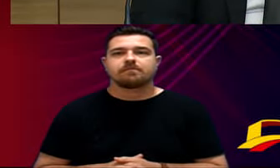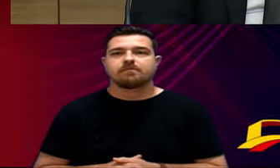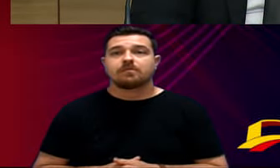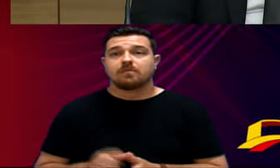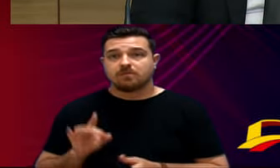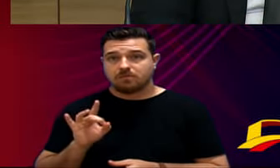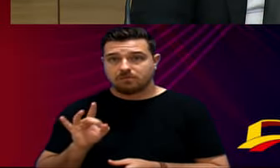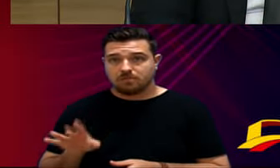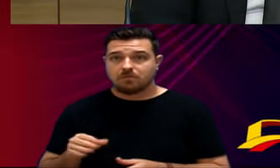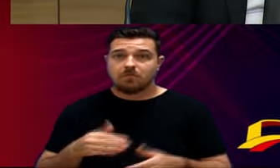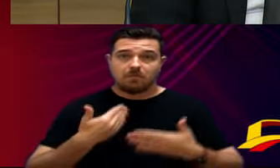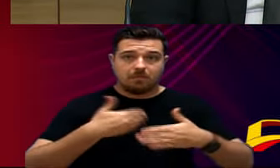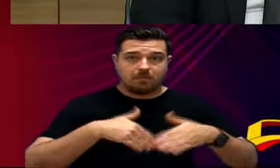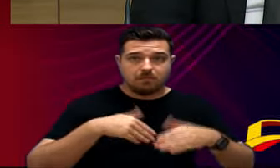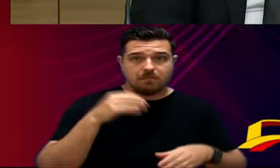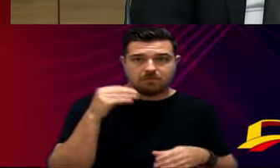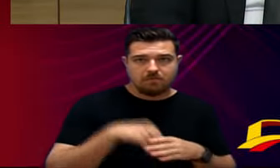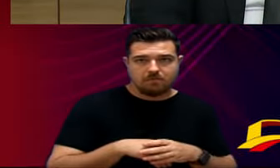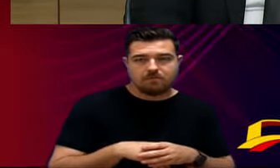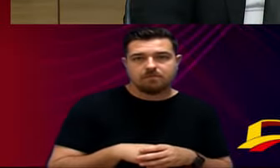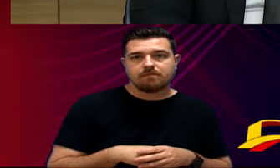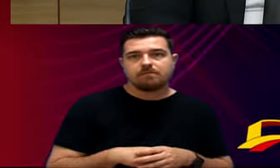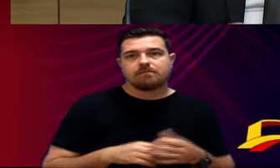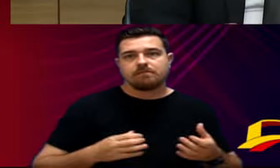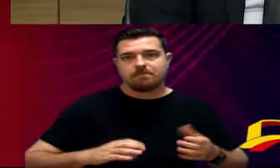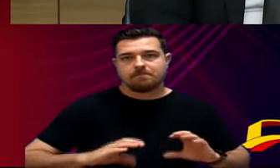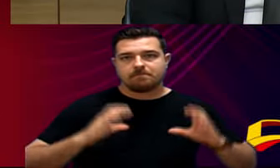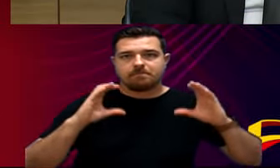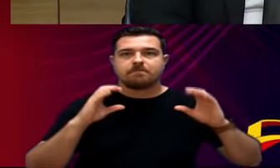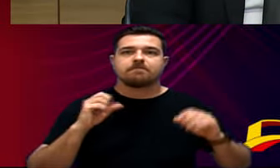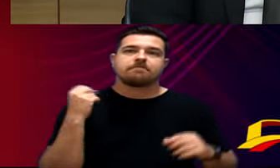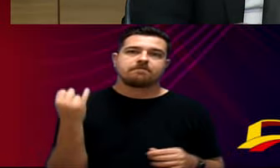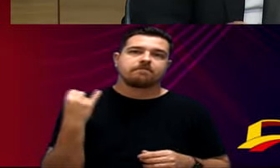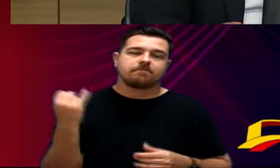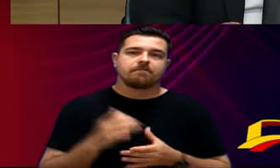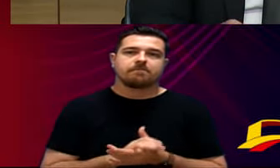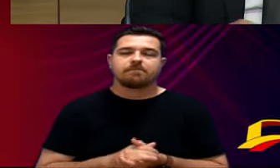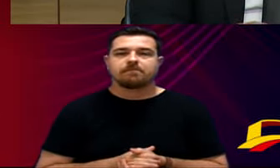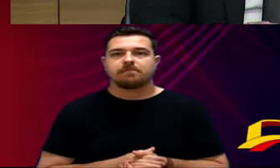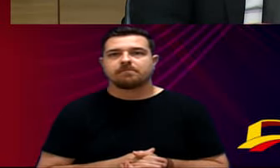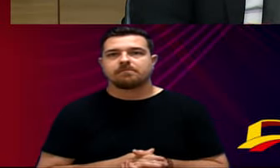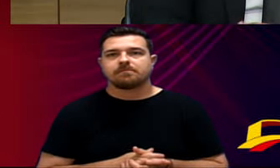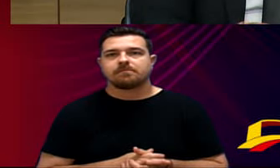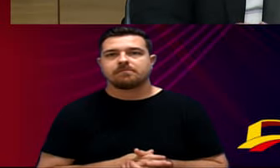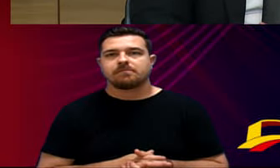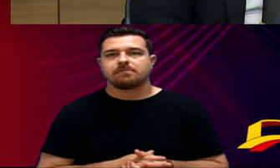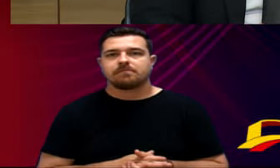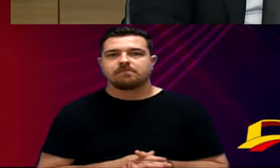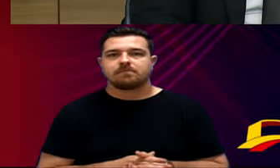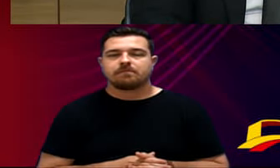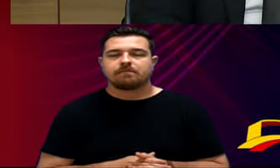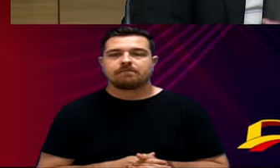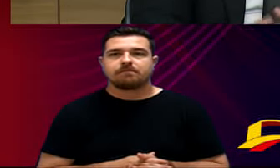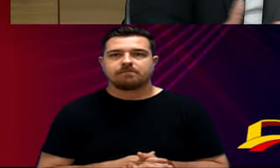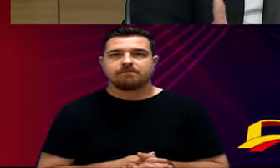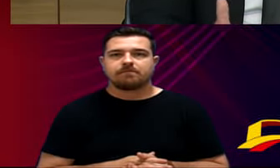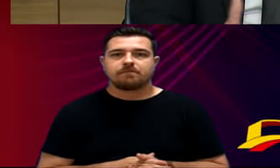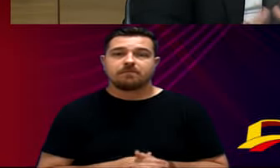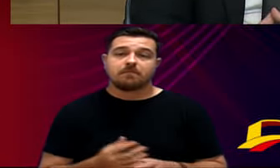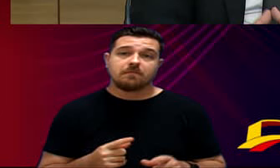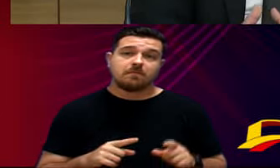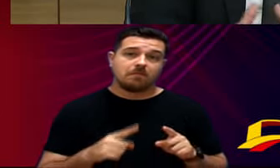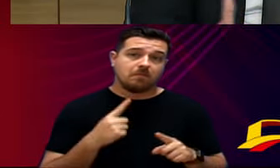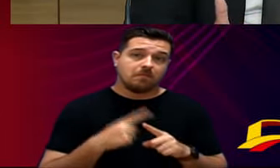só prova interna ou concurso é a prova interna é o concurso interno de acesso né porque a